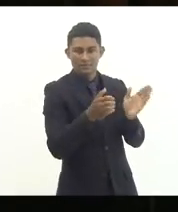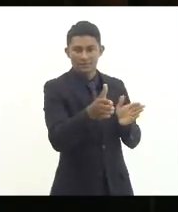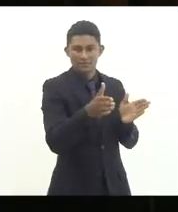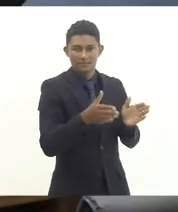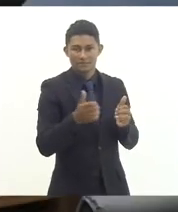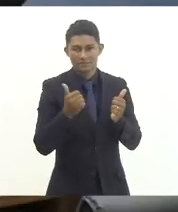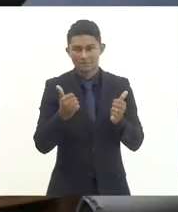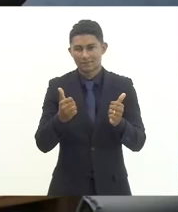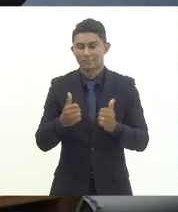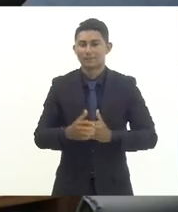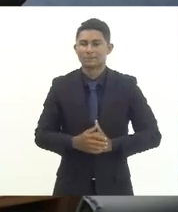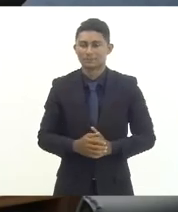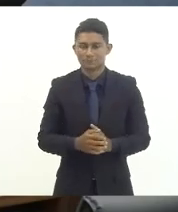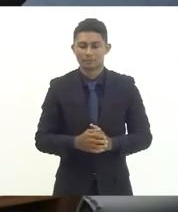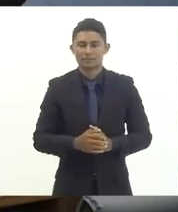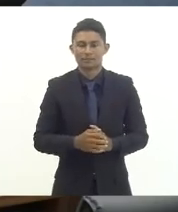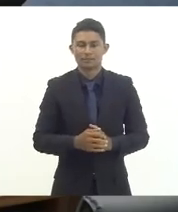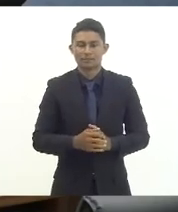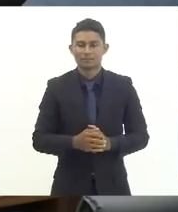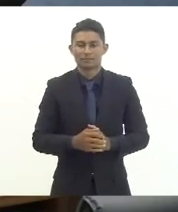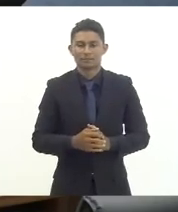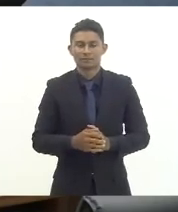ordinária.